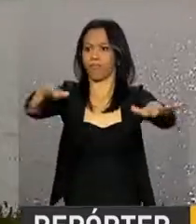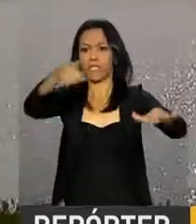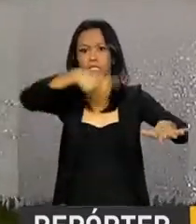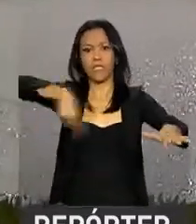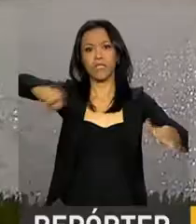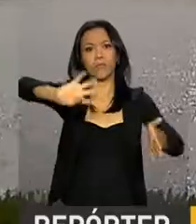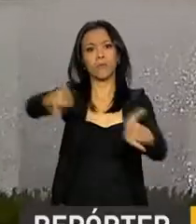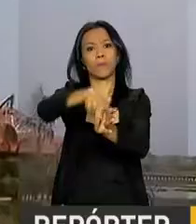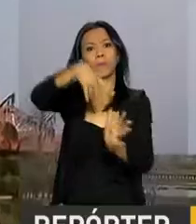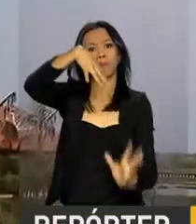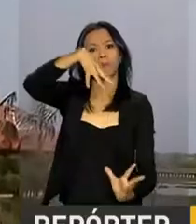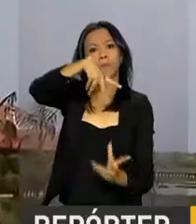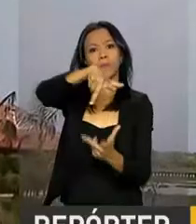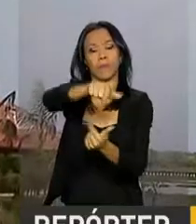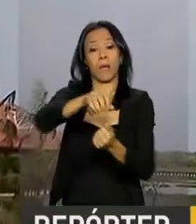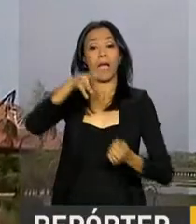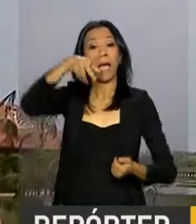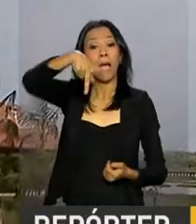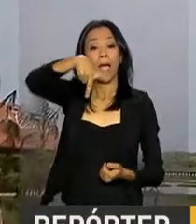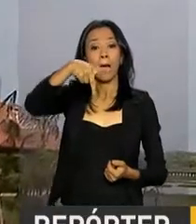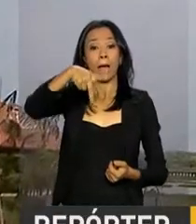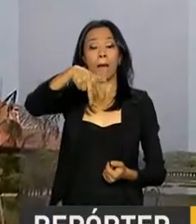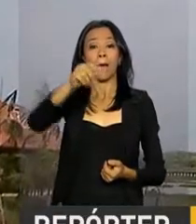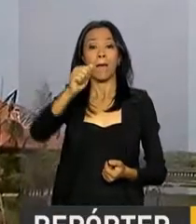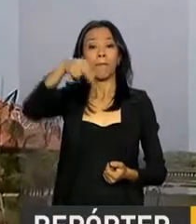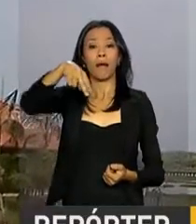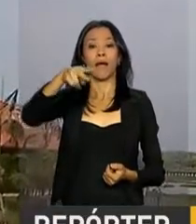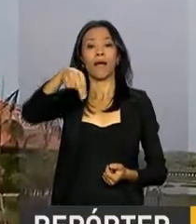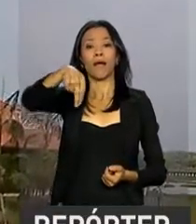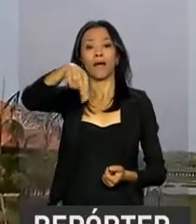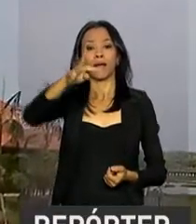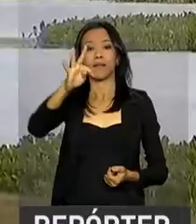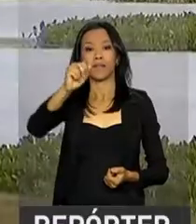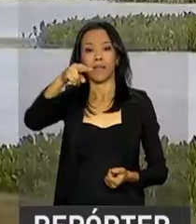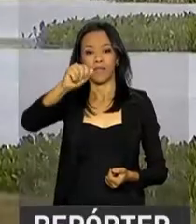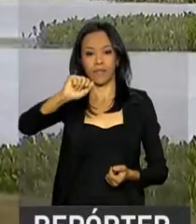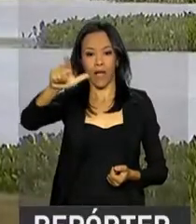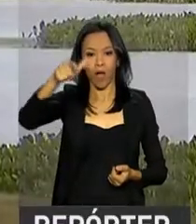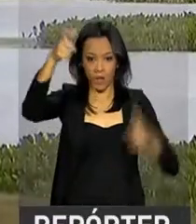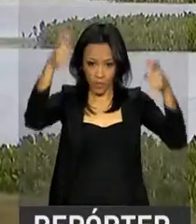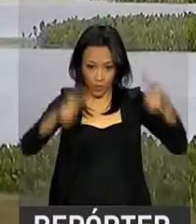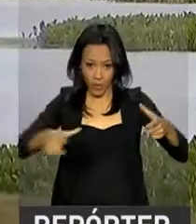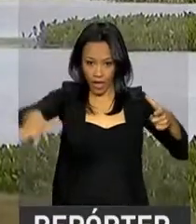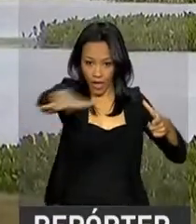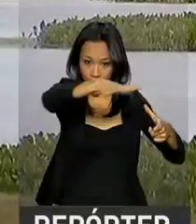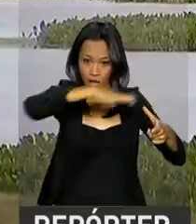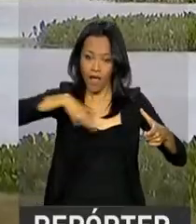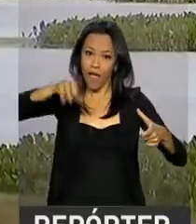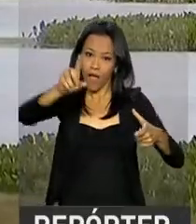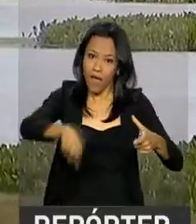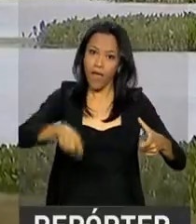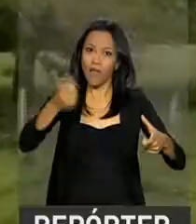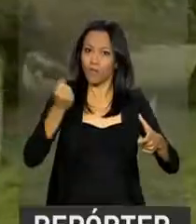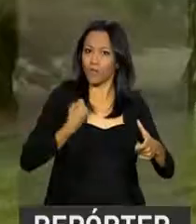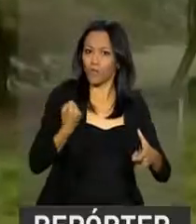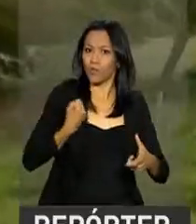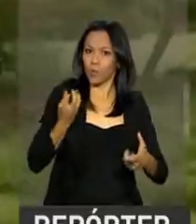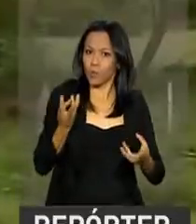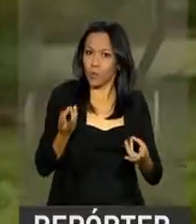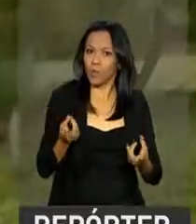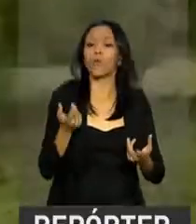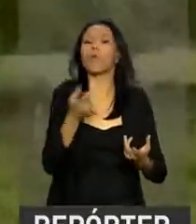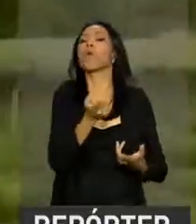mundo o pantanal é um bioma único ea riqueza dessa área alagada se reflete nos números aqui